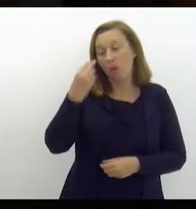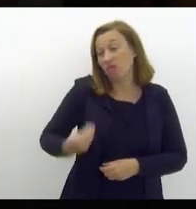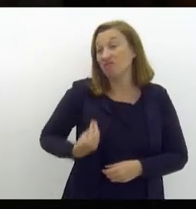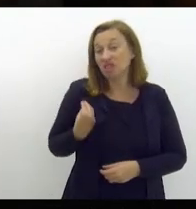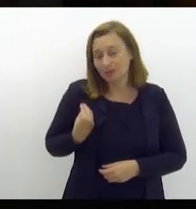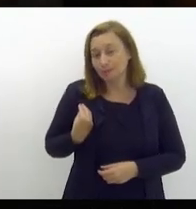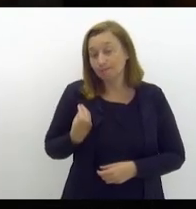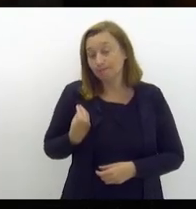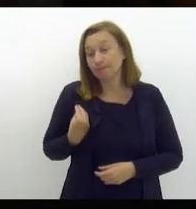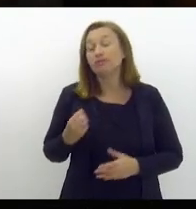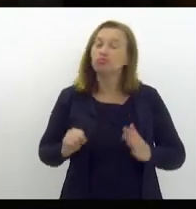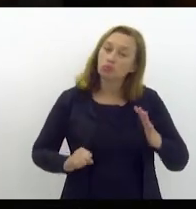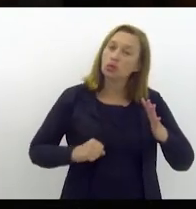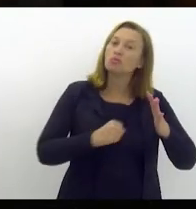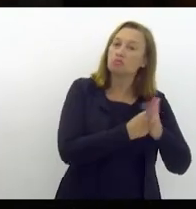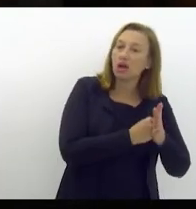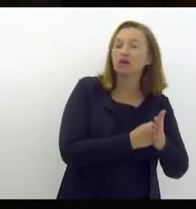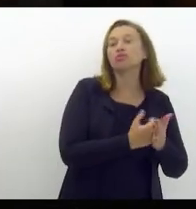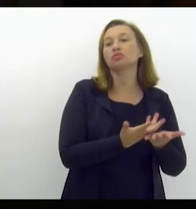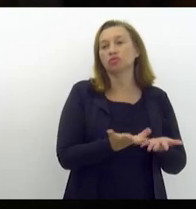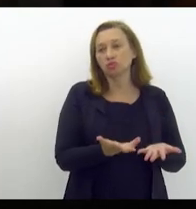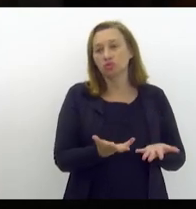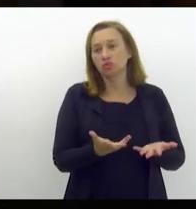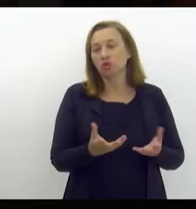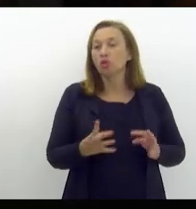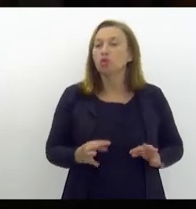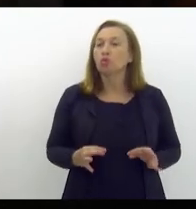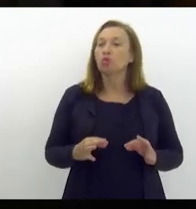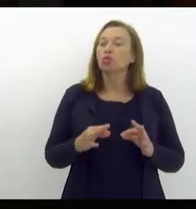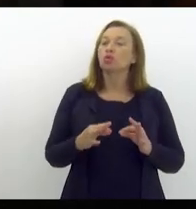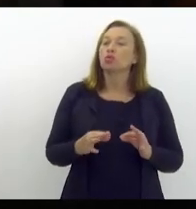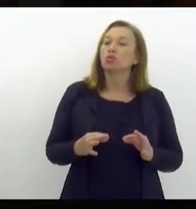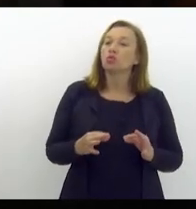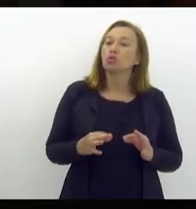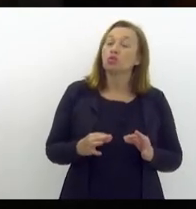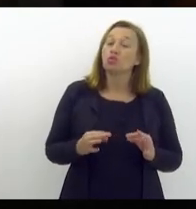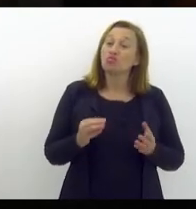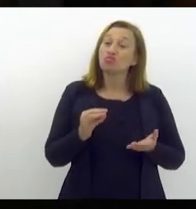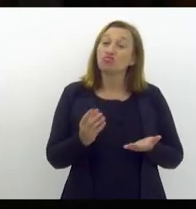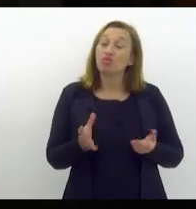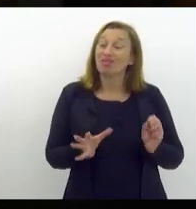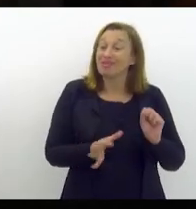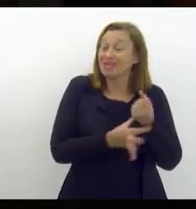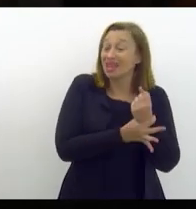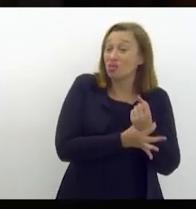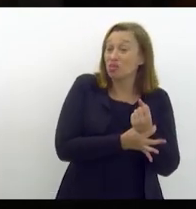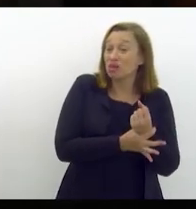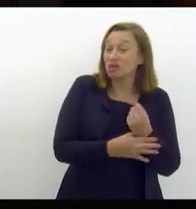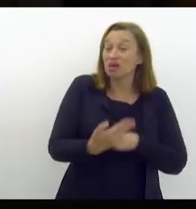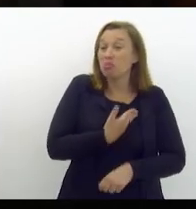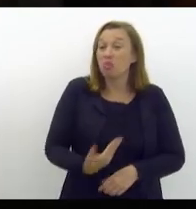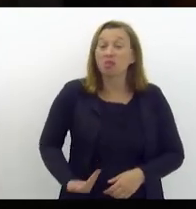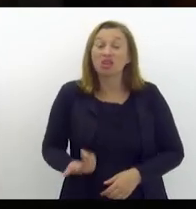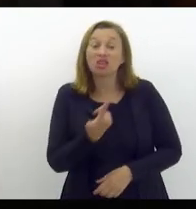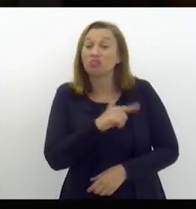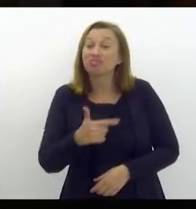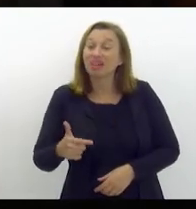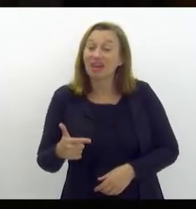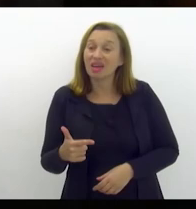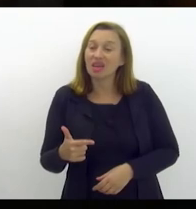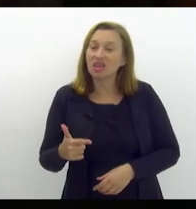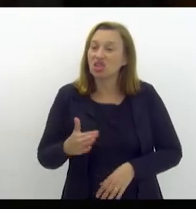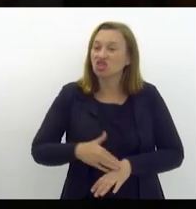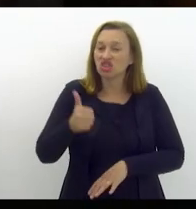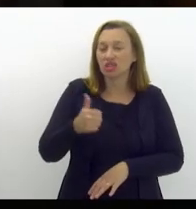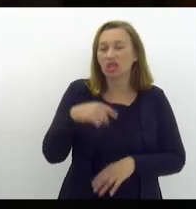São esses os impactos causados diante de uma lógica de segurança pública que não assegure a